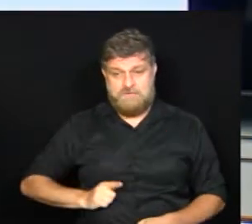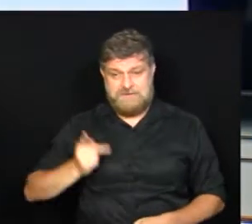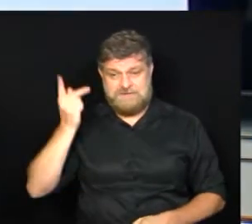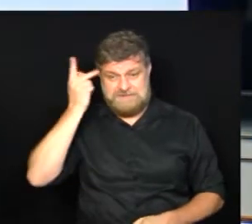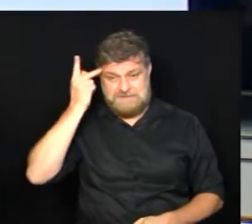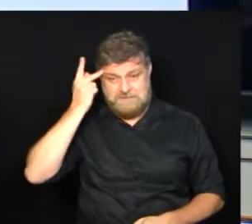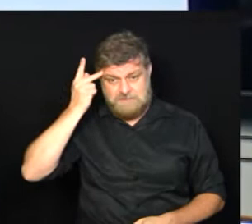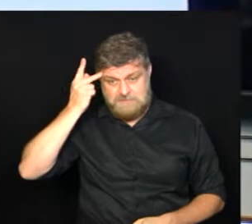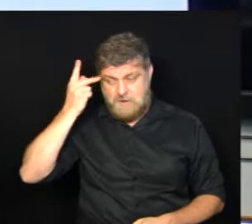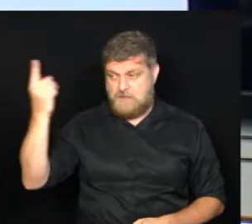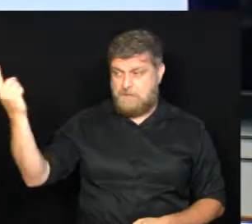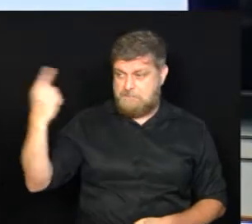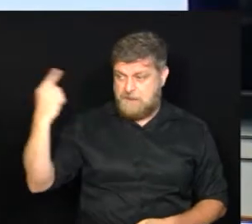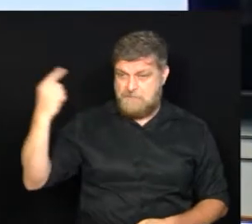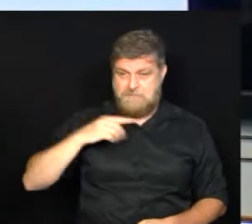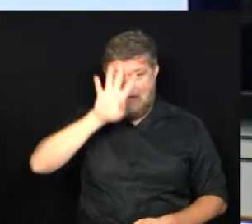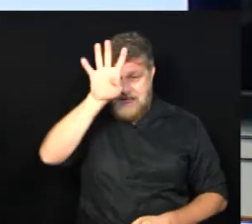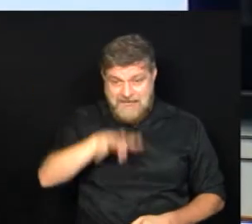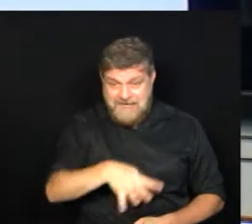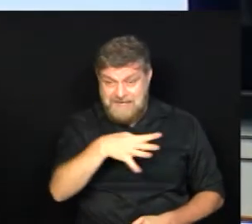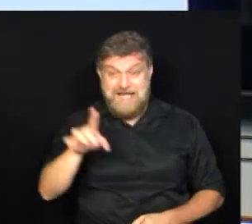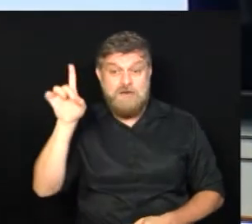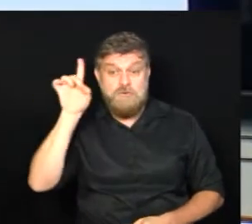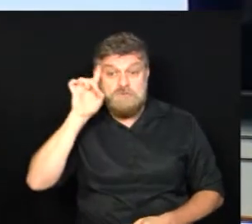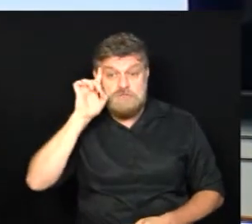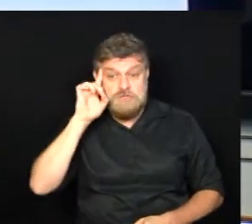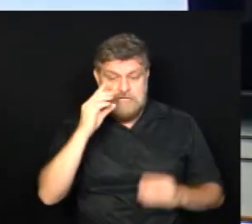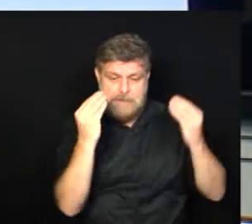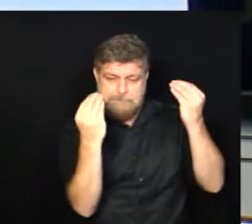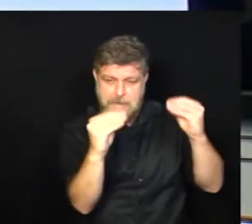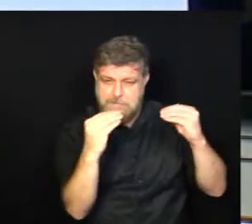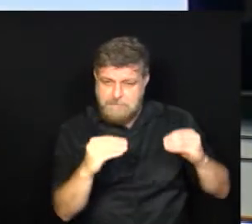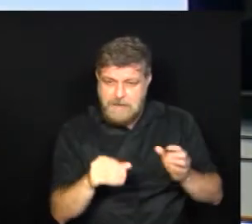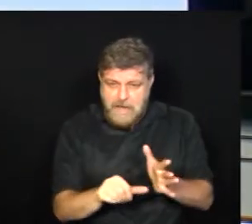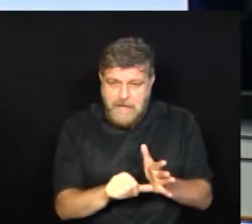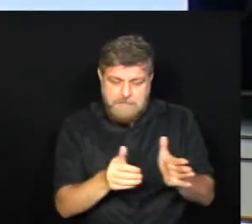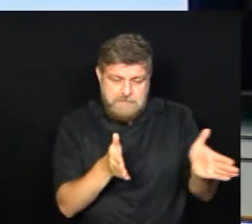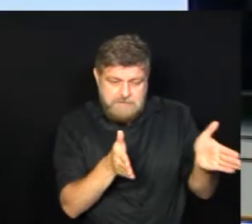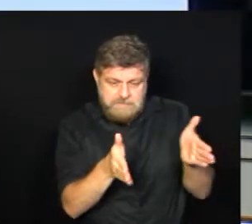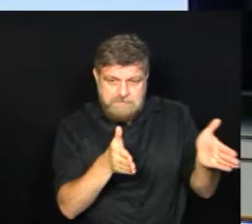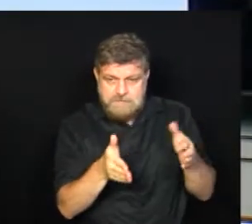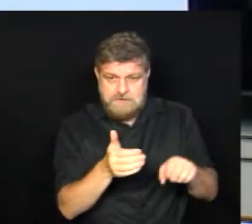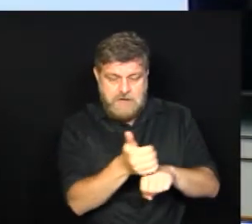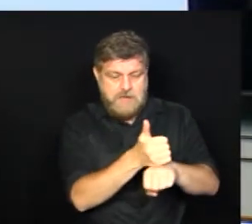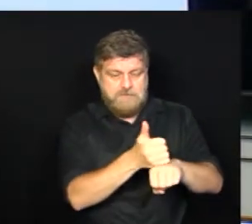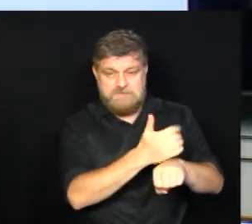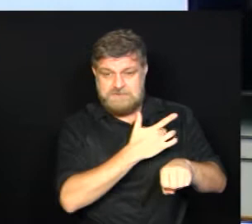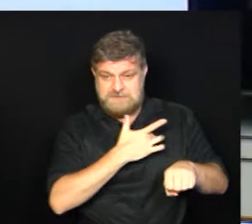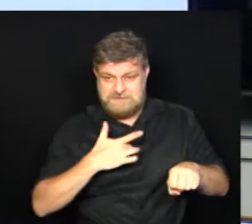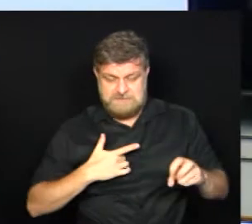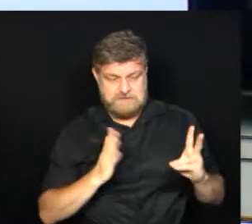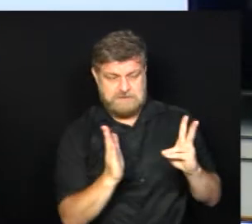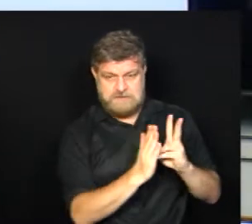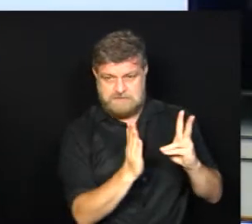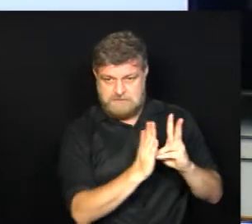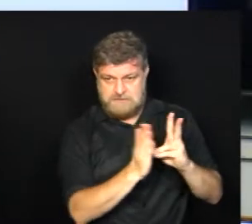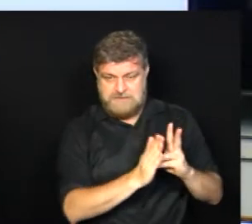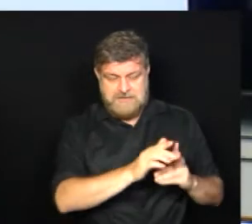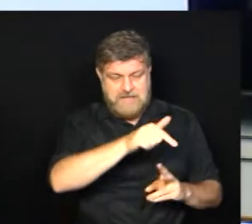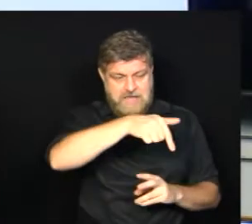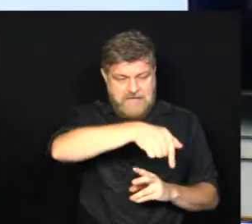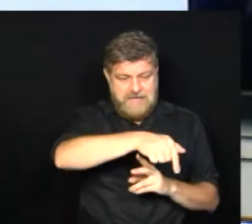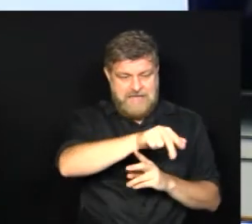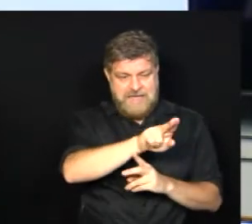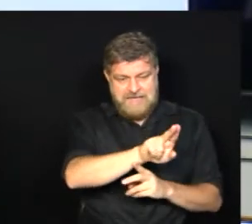estado, qual que é o cronograma previsto? Primeira fase, trabalhadores de saúde, indígenas e quilombolas.